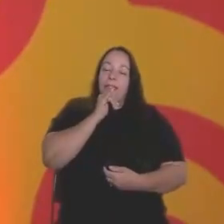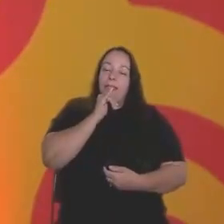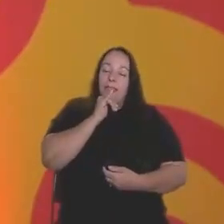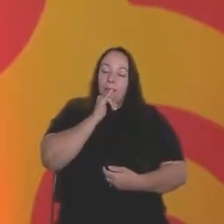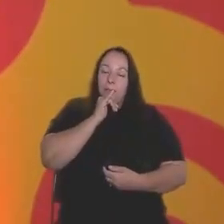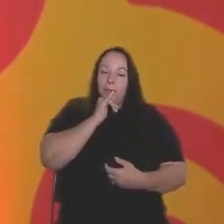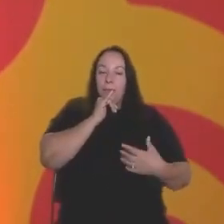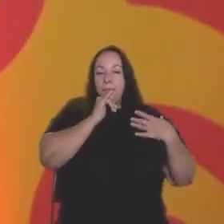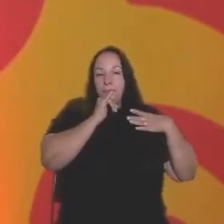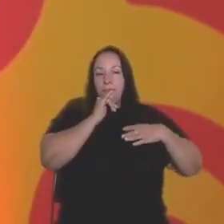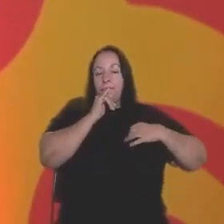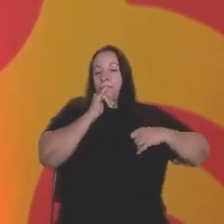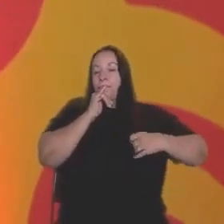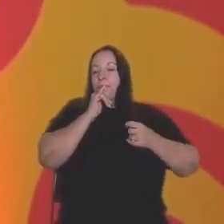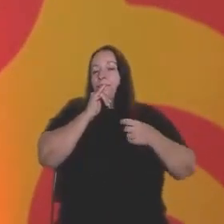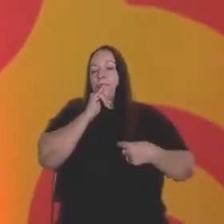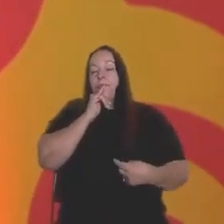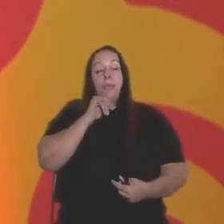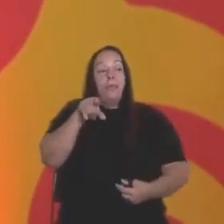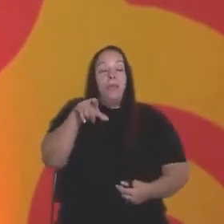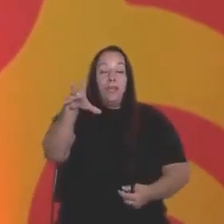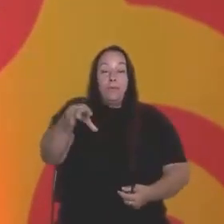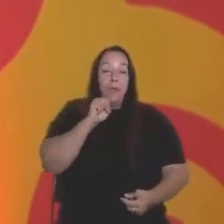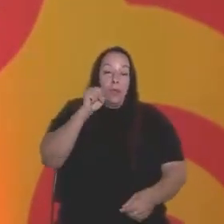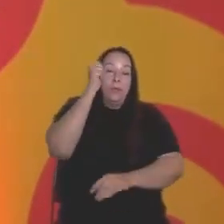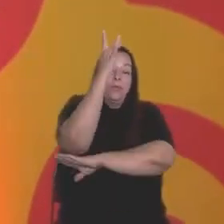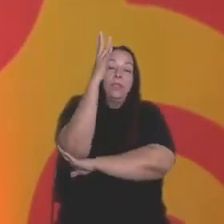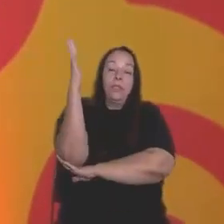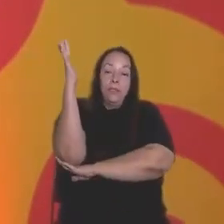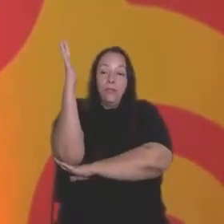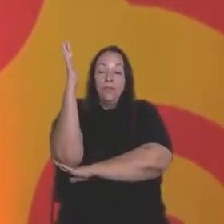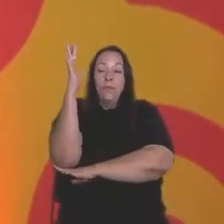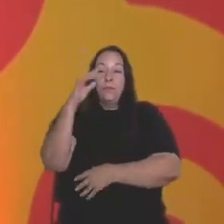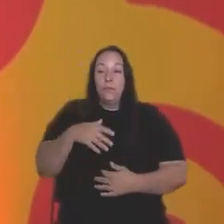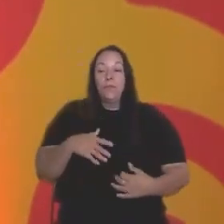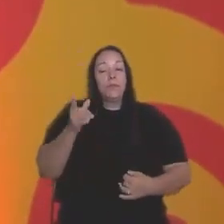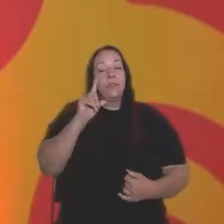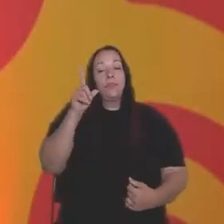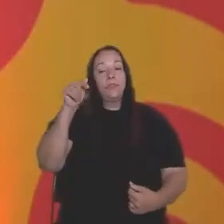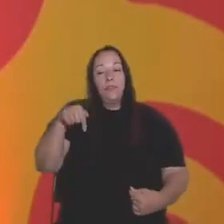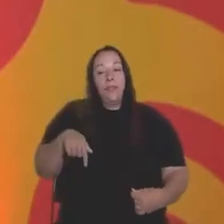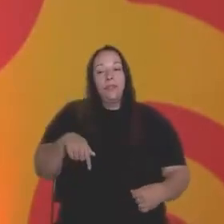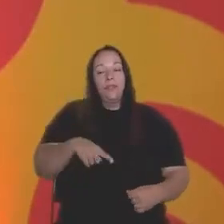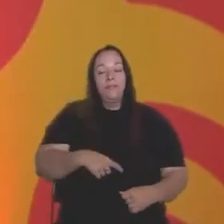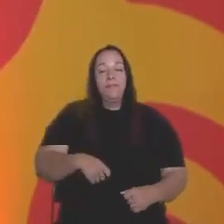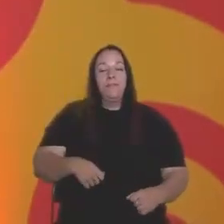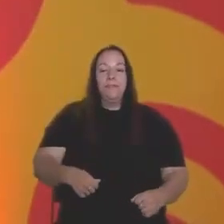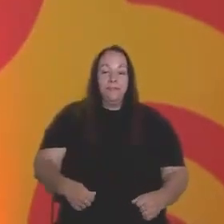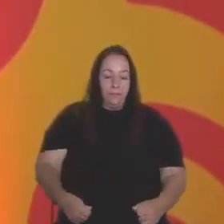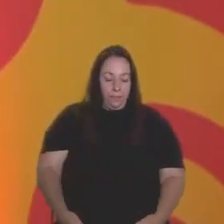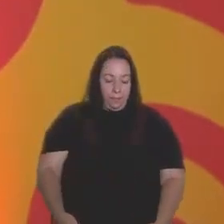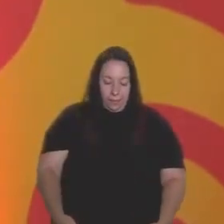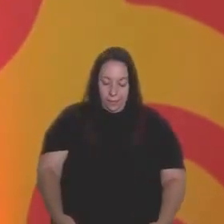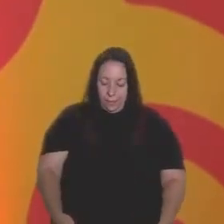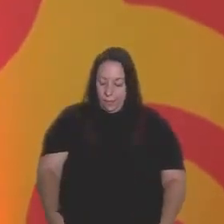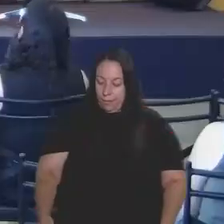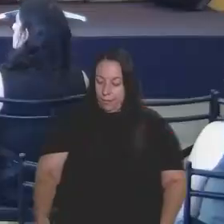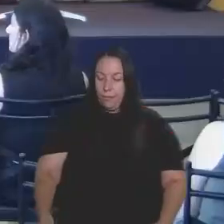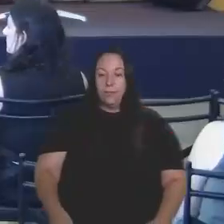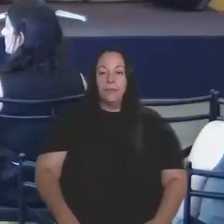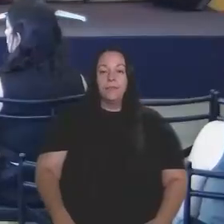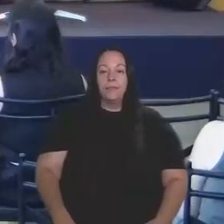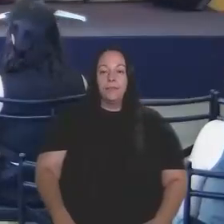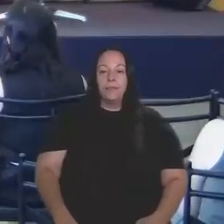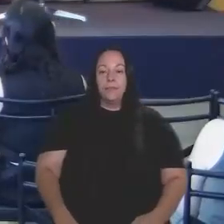para que a gente possa colher, para que eles possam colher esses frutos quando a gente já não estiver aqui. Exatamente, é sobre